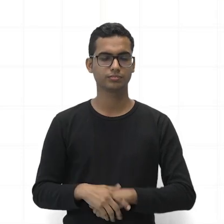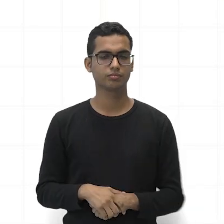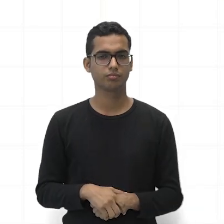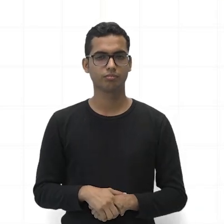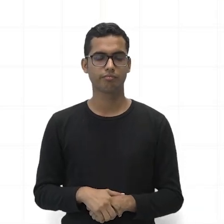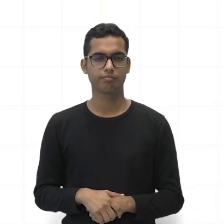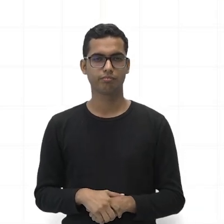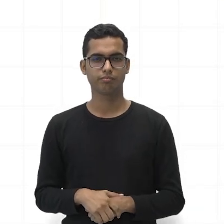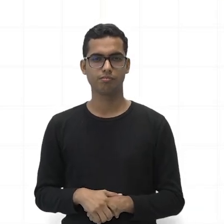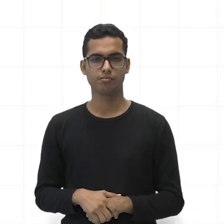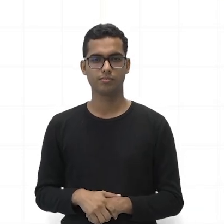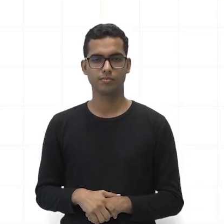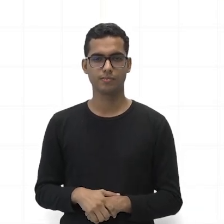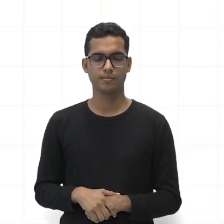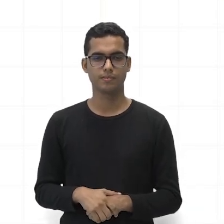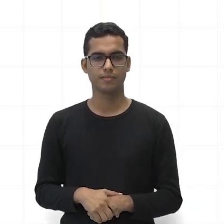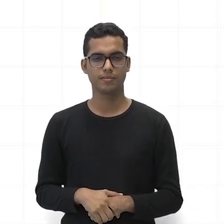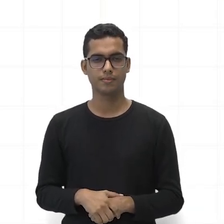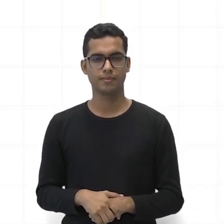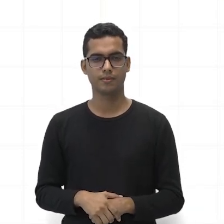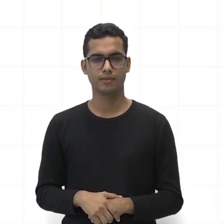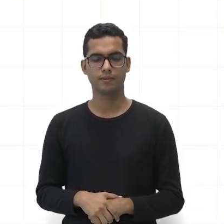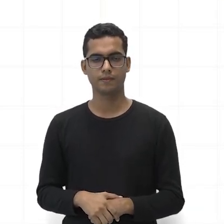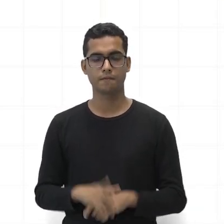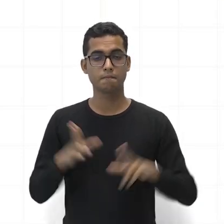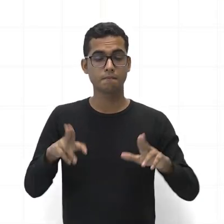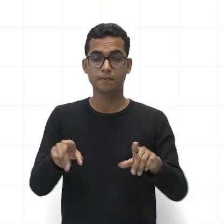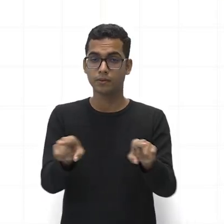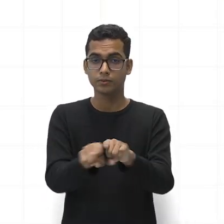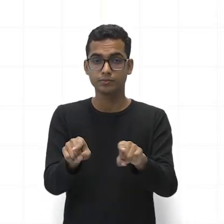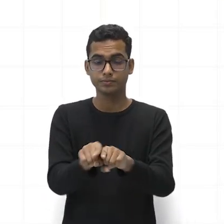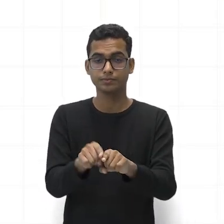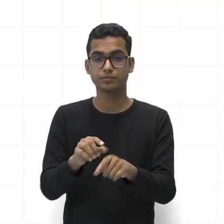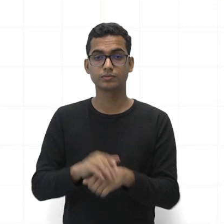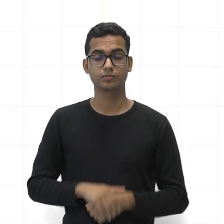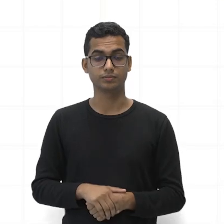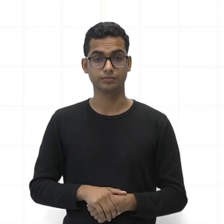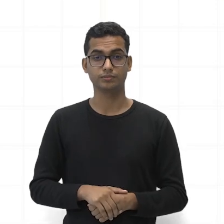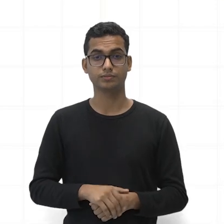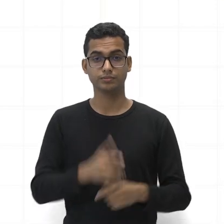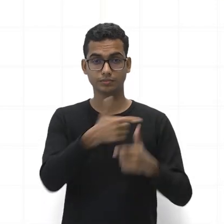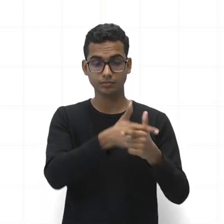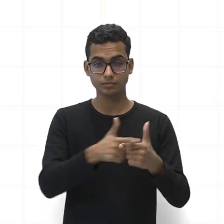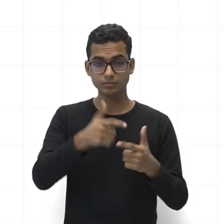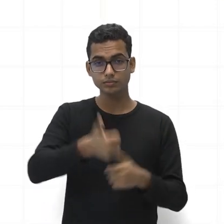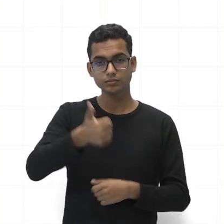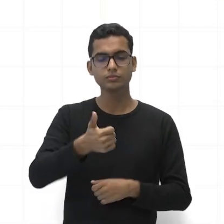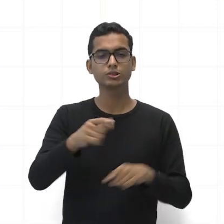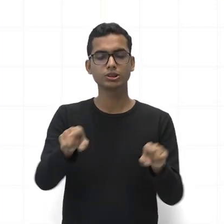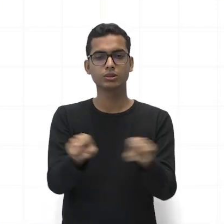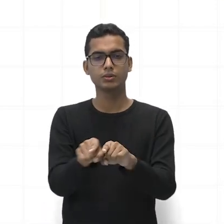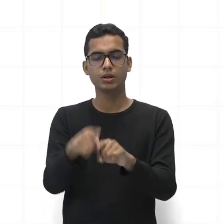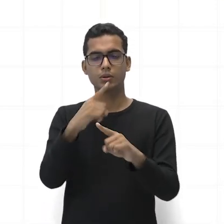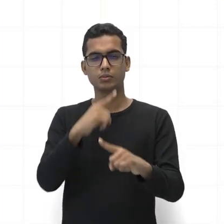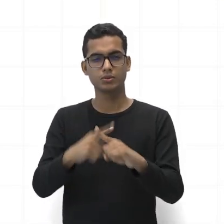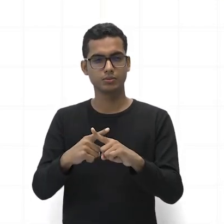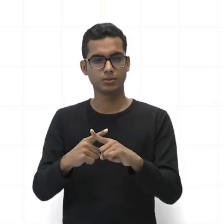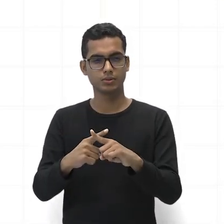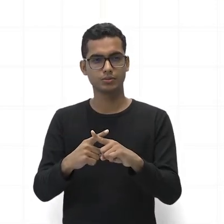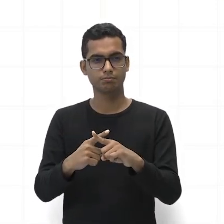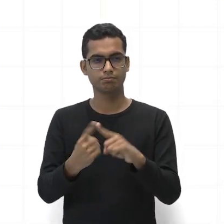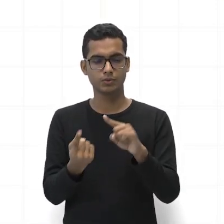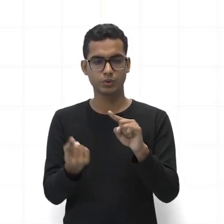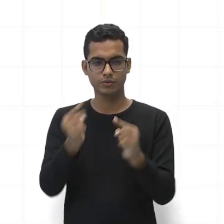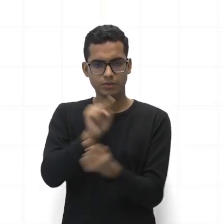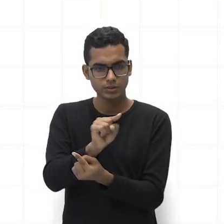ou melhor, dividir frações, é repetir a primeira e multiplicar pelo inverso da segunda. Olha só, 1/3 dividido por